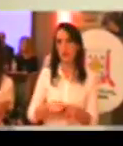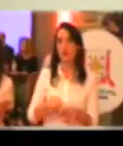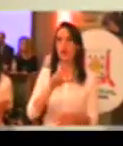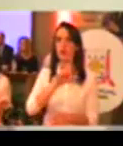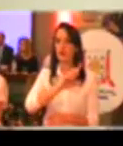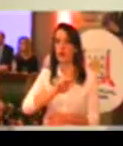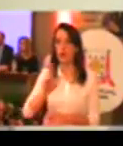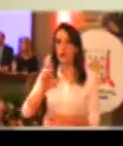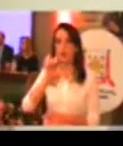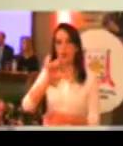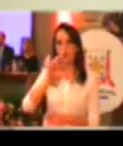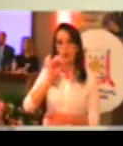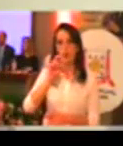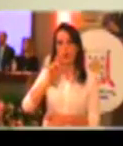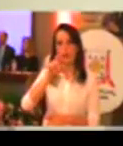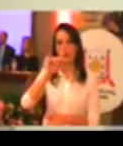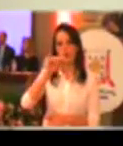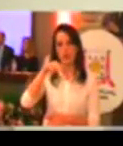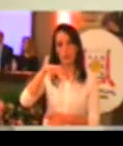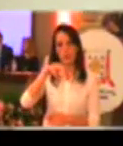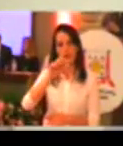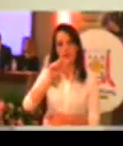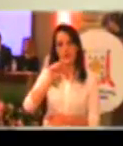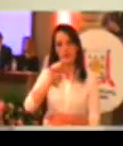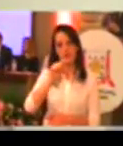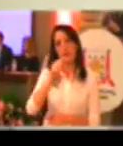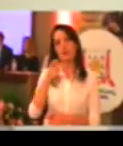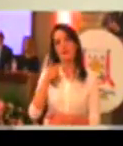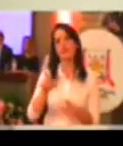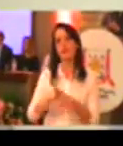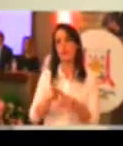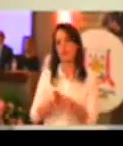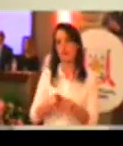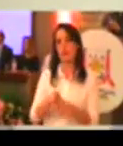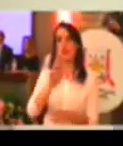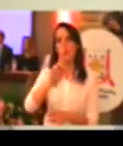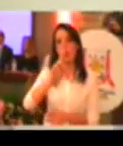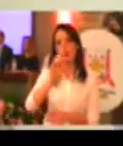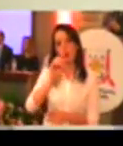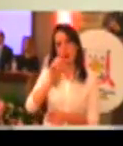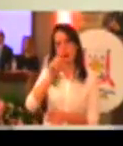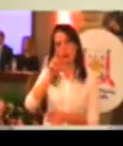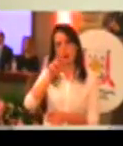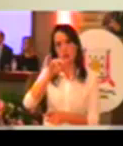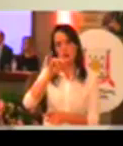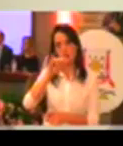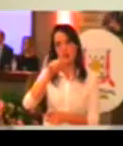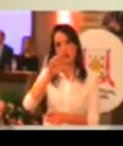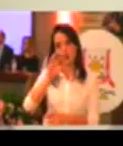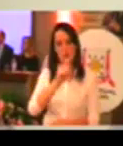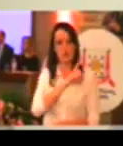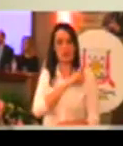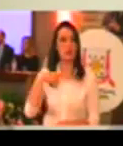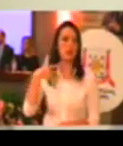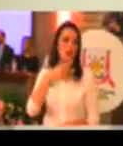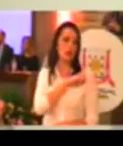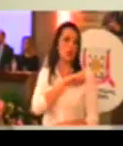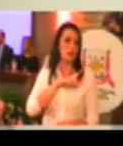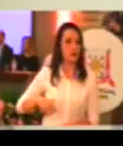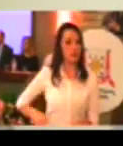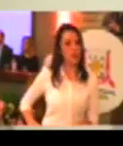senhor Lorival Pizzolo, superintendente do DEINFRA, Rodrigo Minotto, deputado estadual